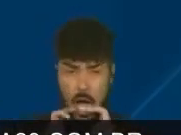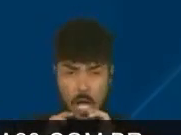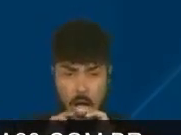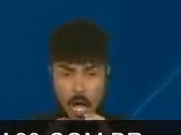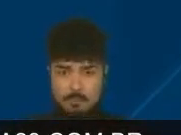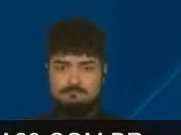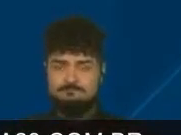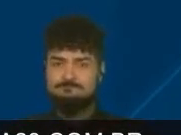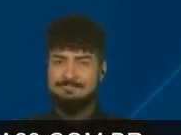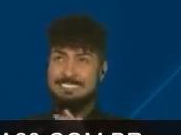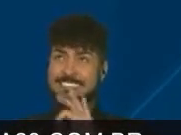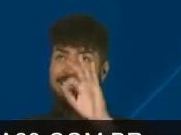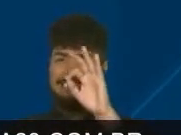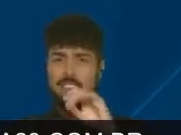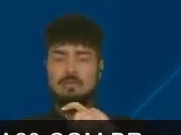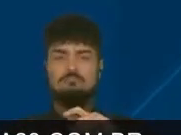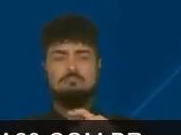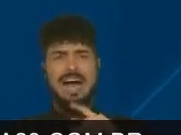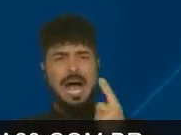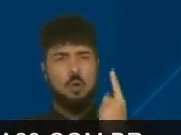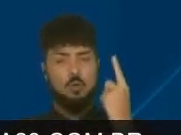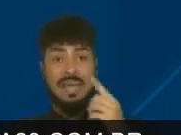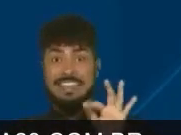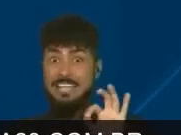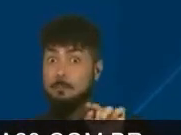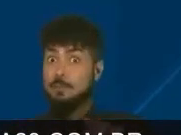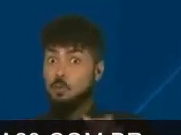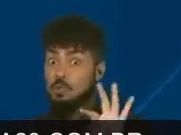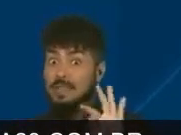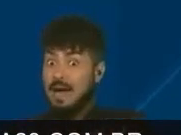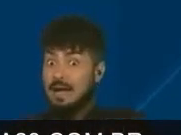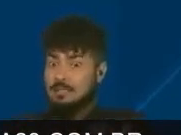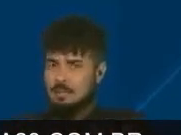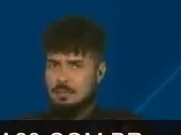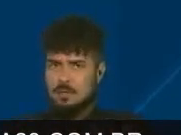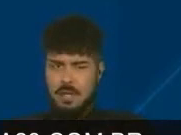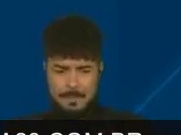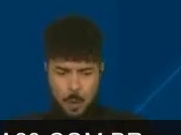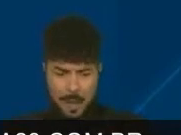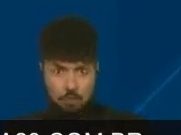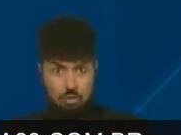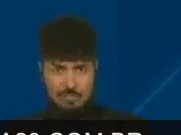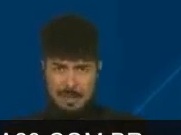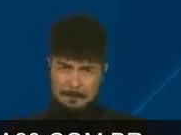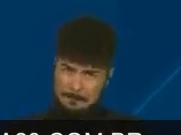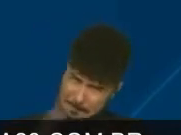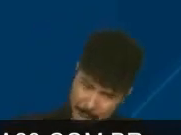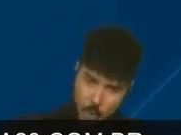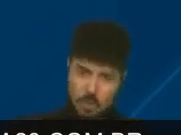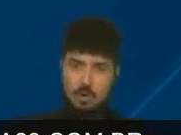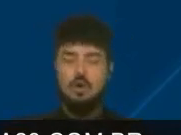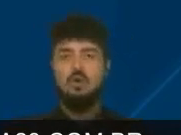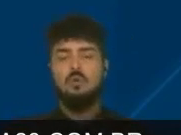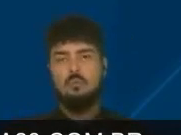O bloco de 10 mil toneladas atingiu em cheio duas embarcações. Morreram 10 turistas e mais 27 ficaram